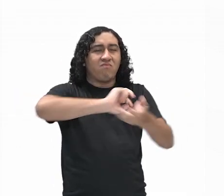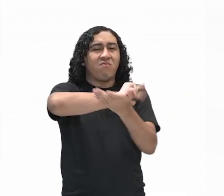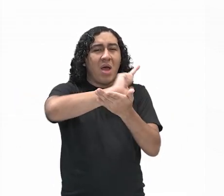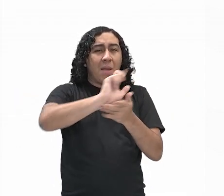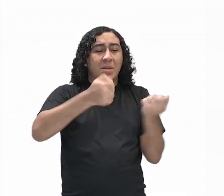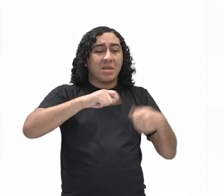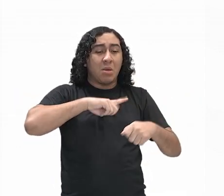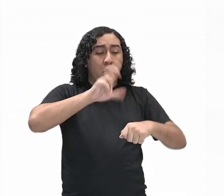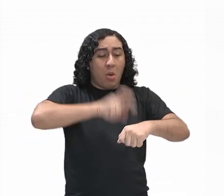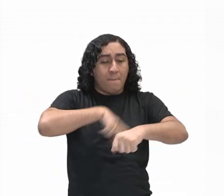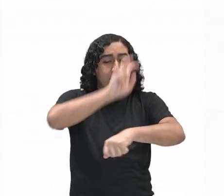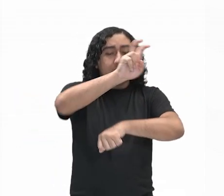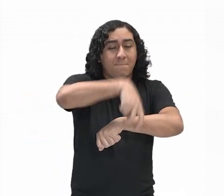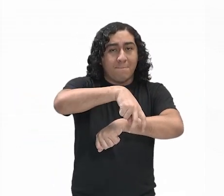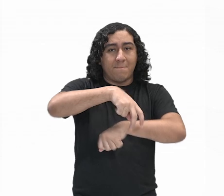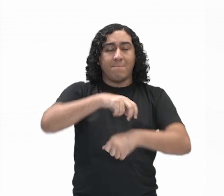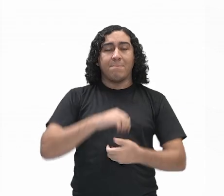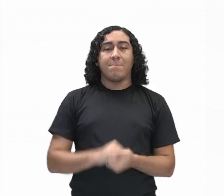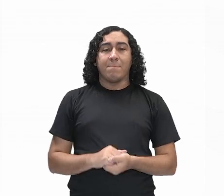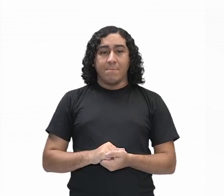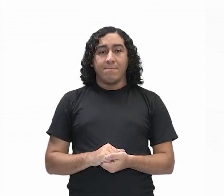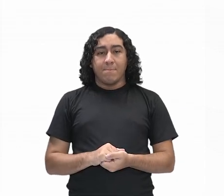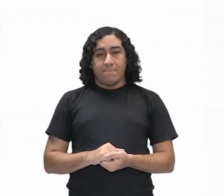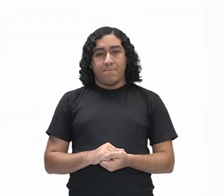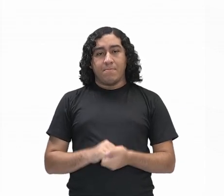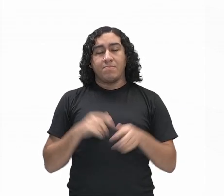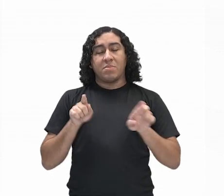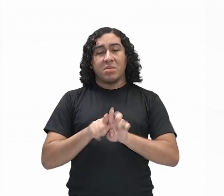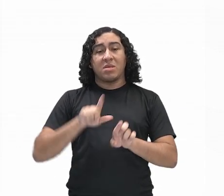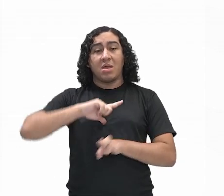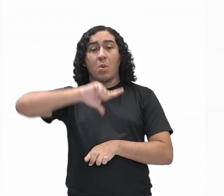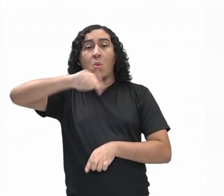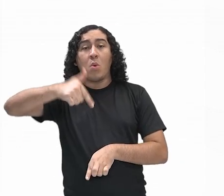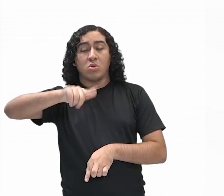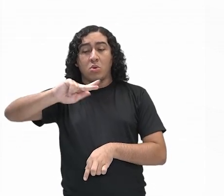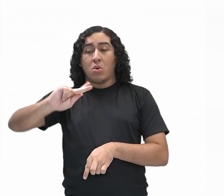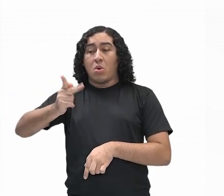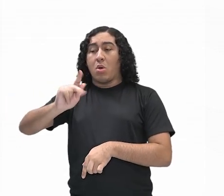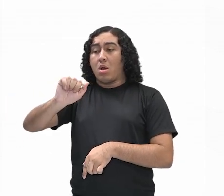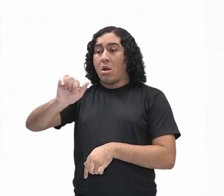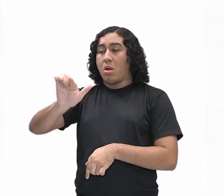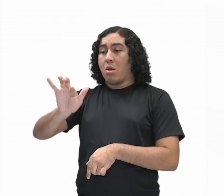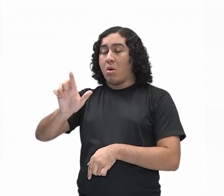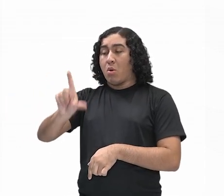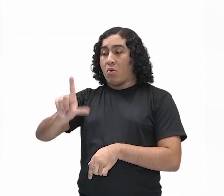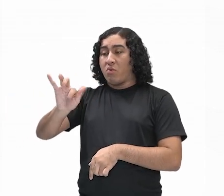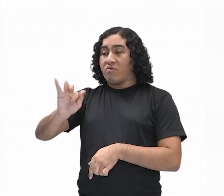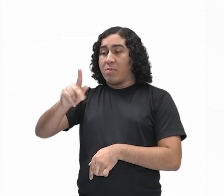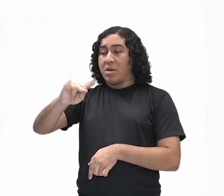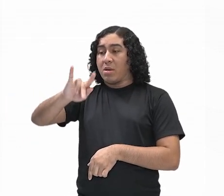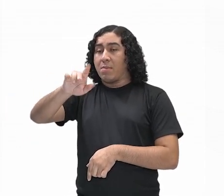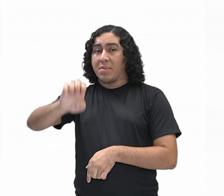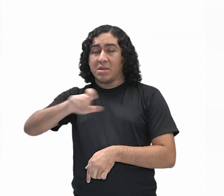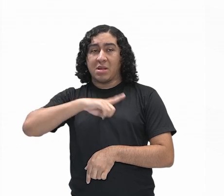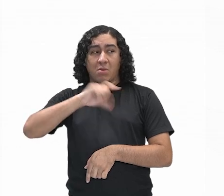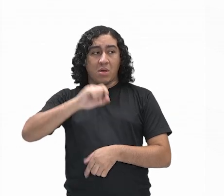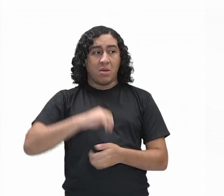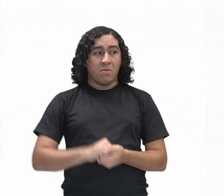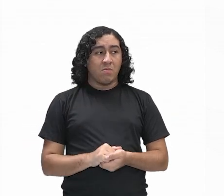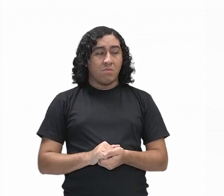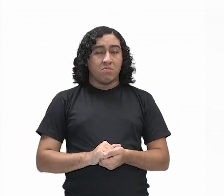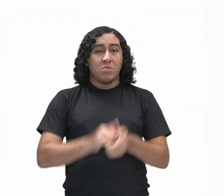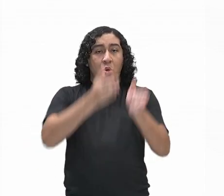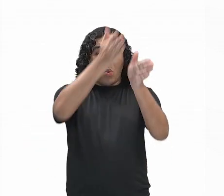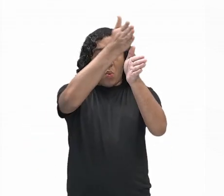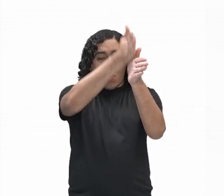conseguir fazer manobras. E tem a outra forma de competição que é halfpipe, onde há uma rampa em formato de U e ele